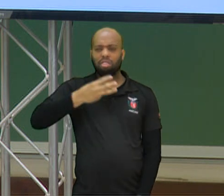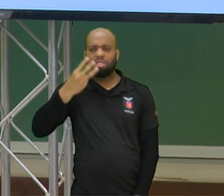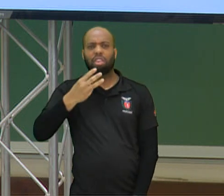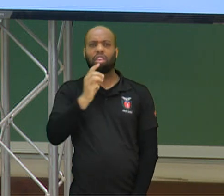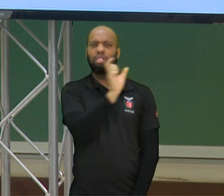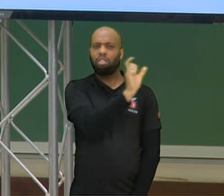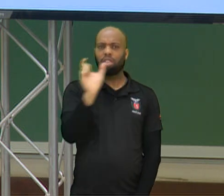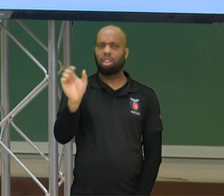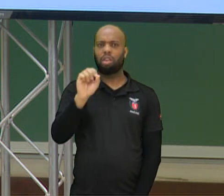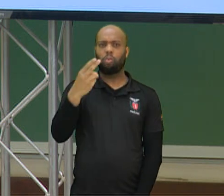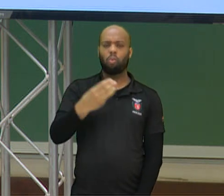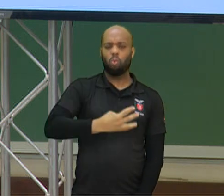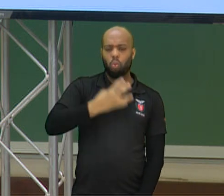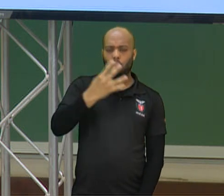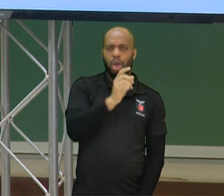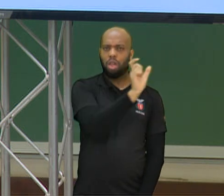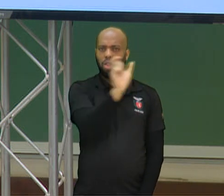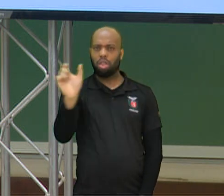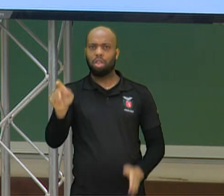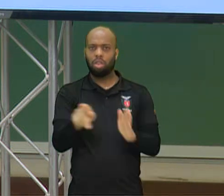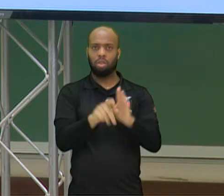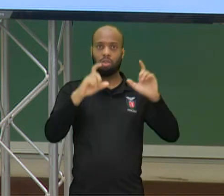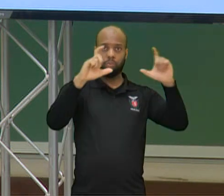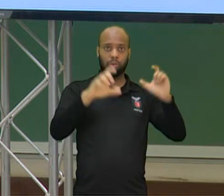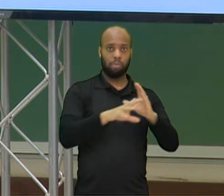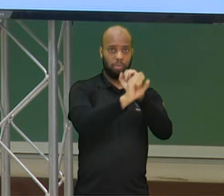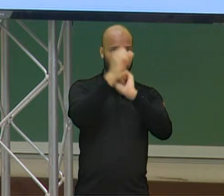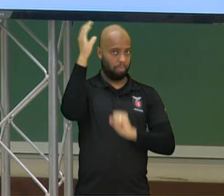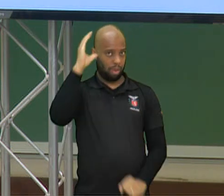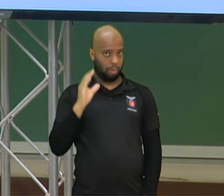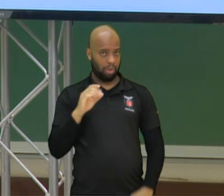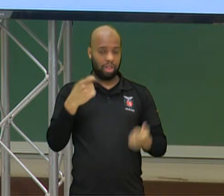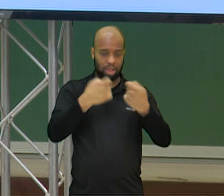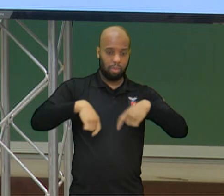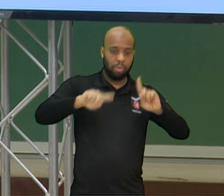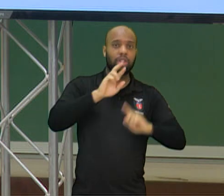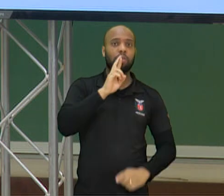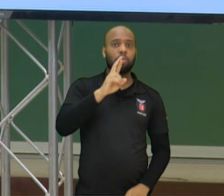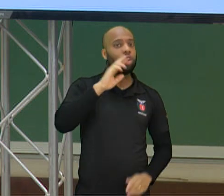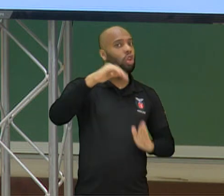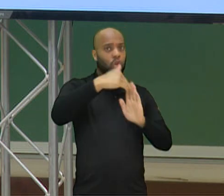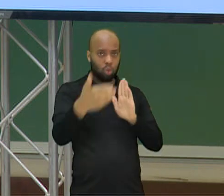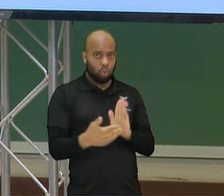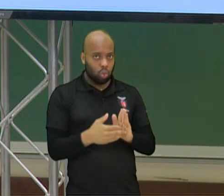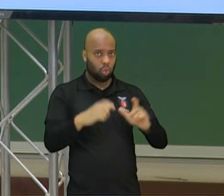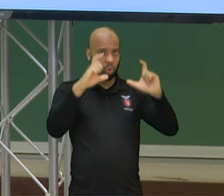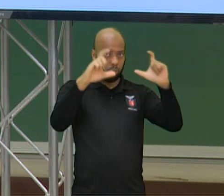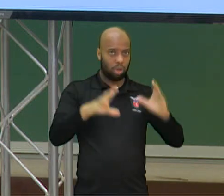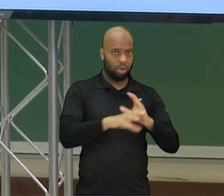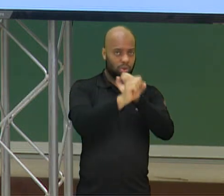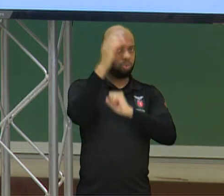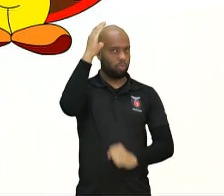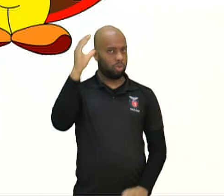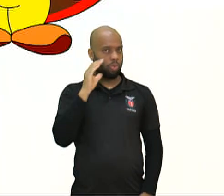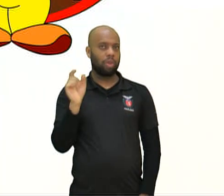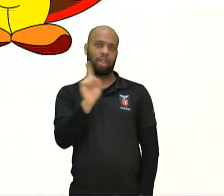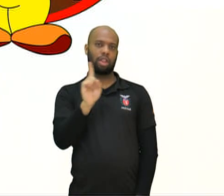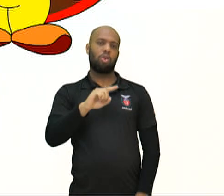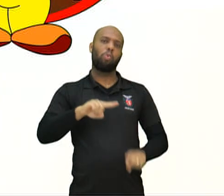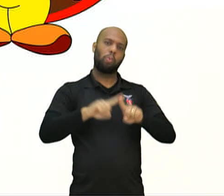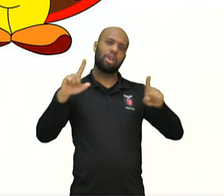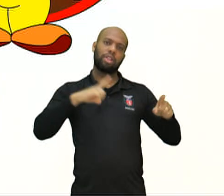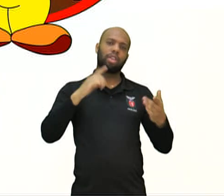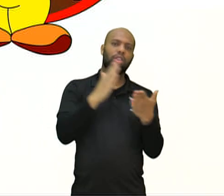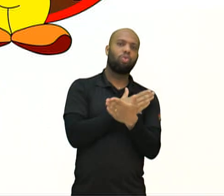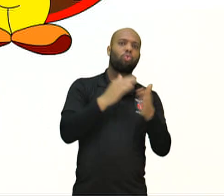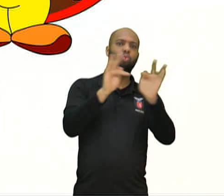desse desenvolvimento de um binômio. Não vai precisar eu resolver todo o binômio. Com estas formulazinhas